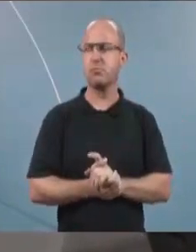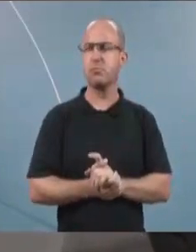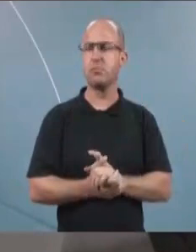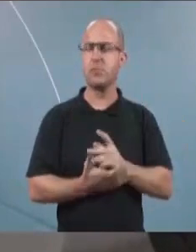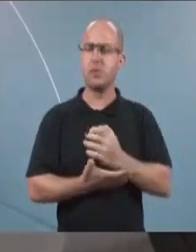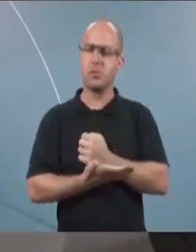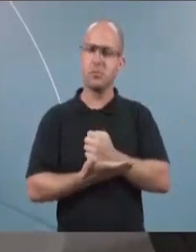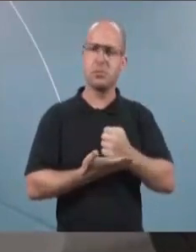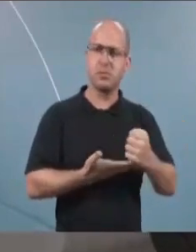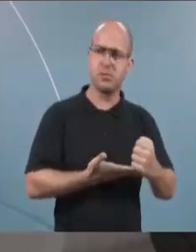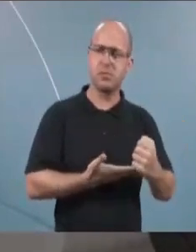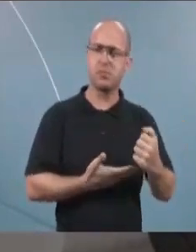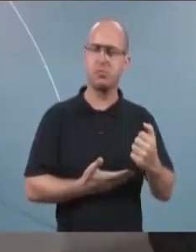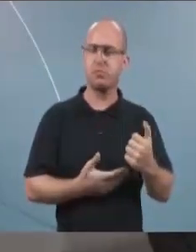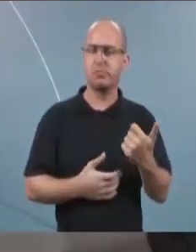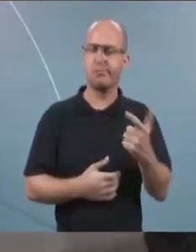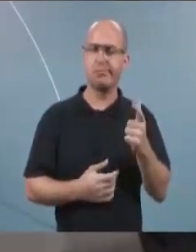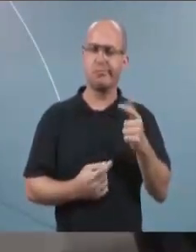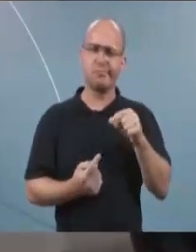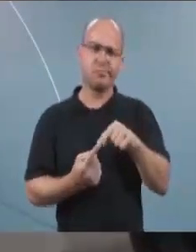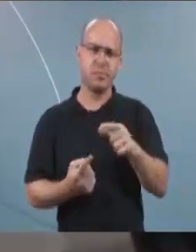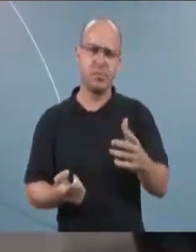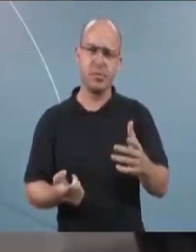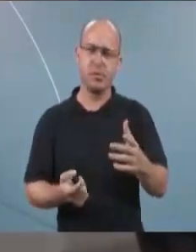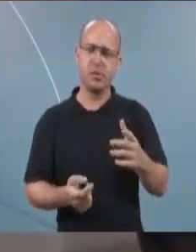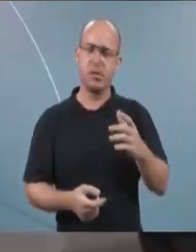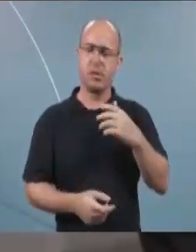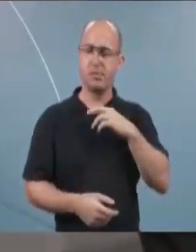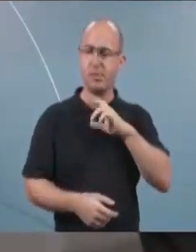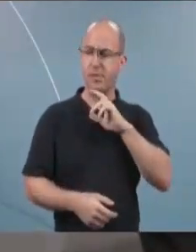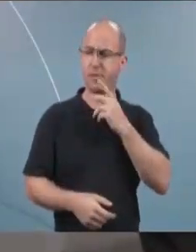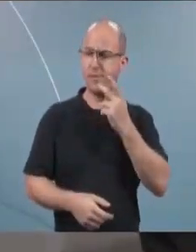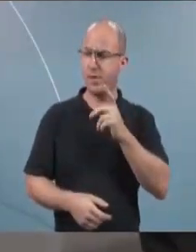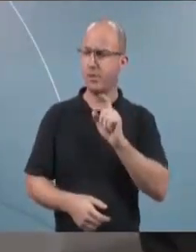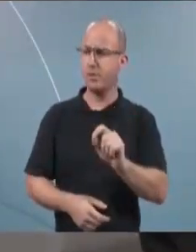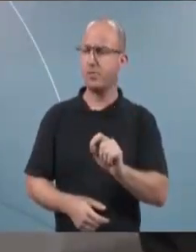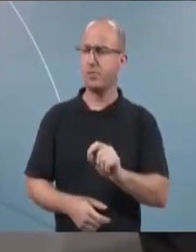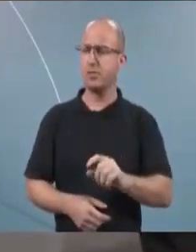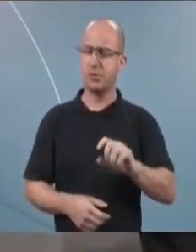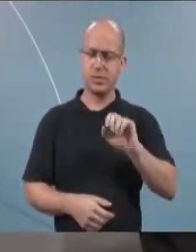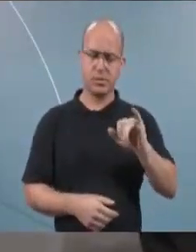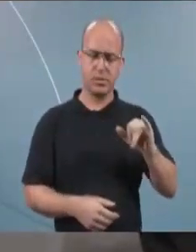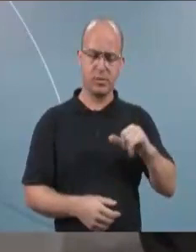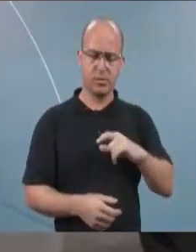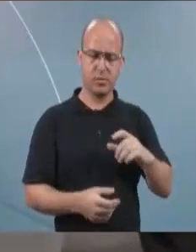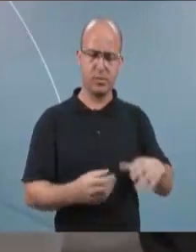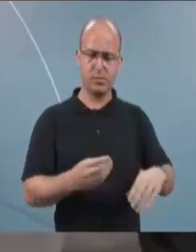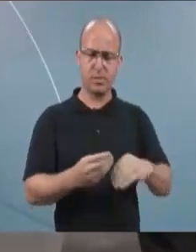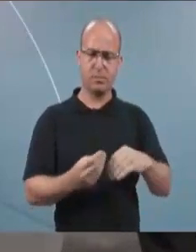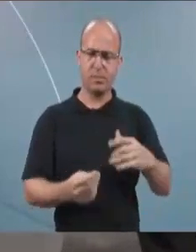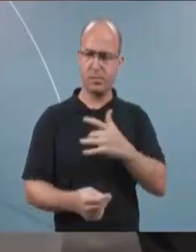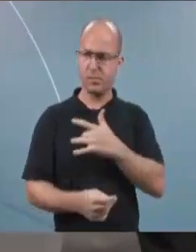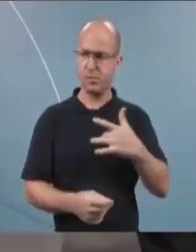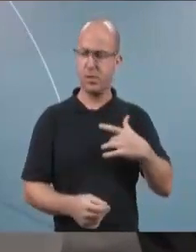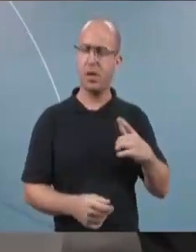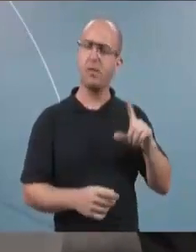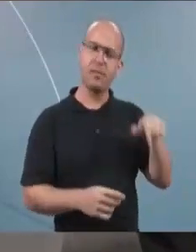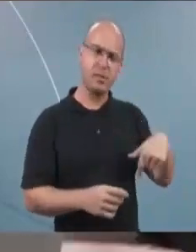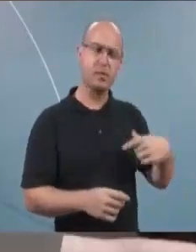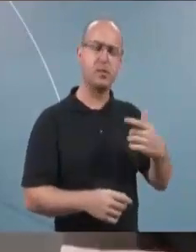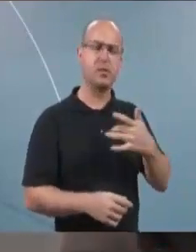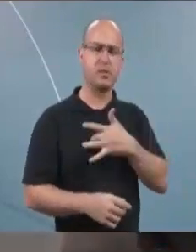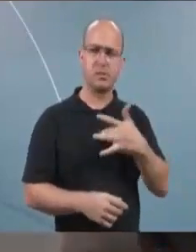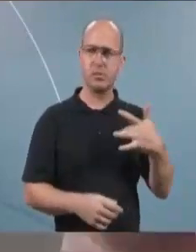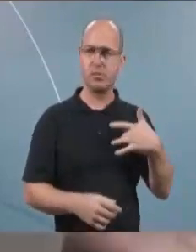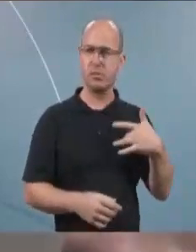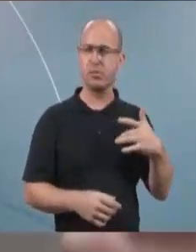tinha passado e não tinha mais sentido o meu argumento é muito simples se eu tenho emenda pra saúde é porque as pessoas estão doentes e estão